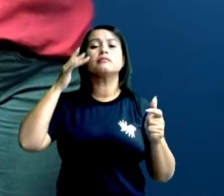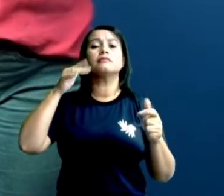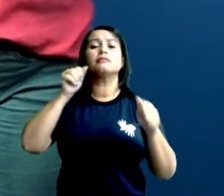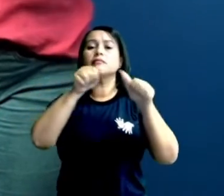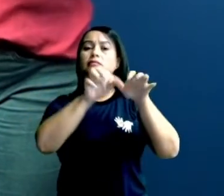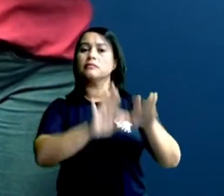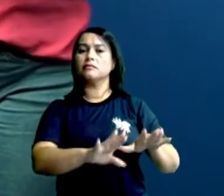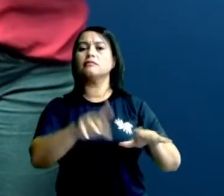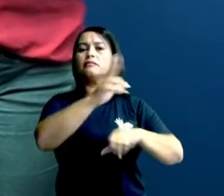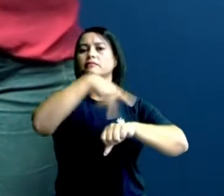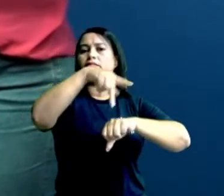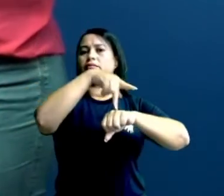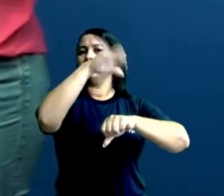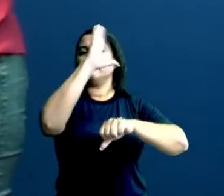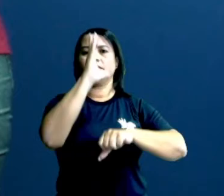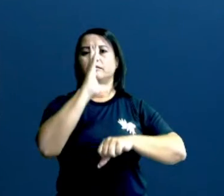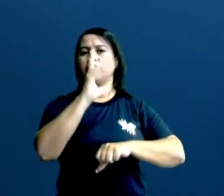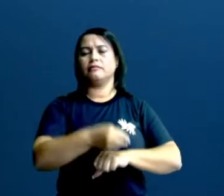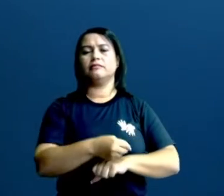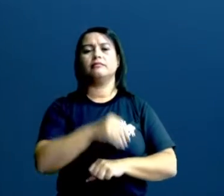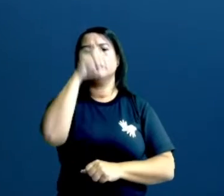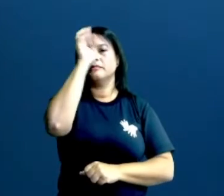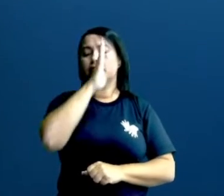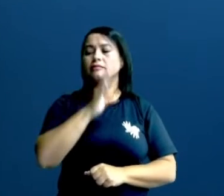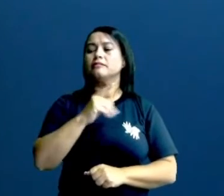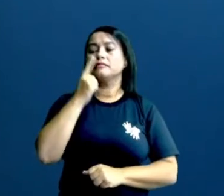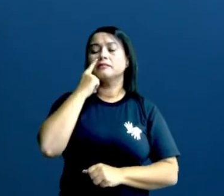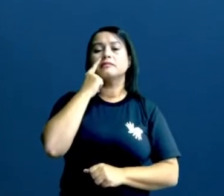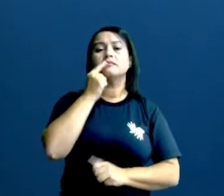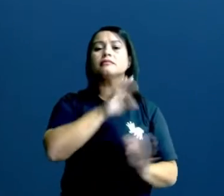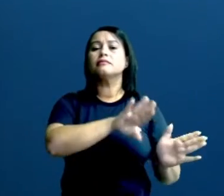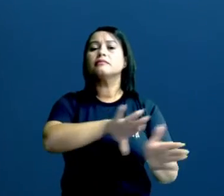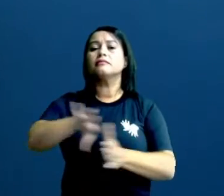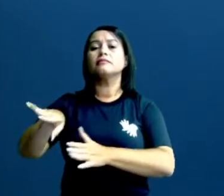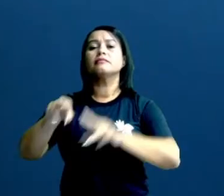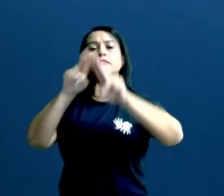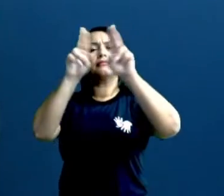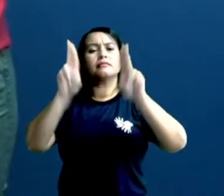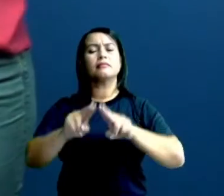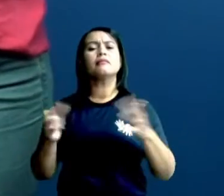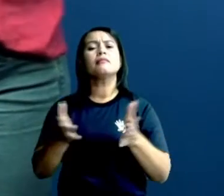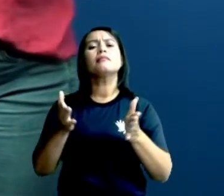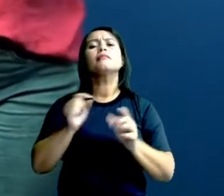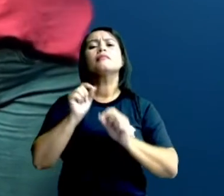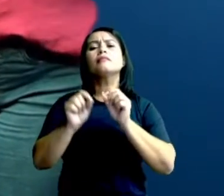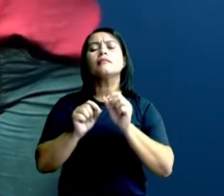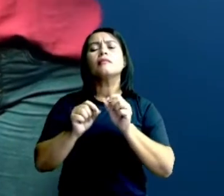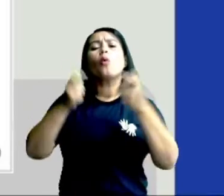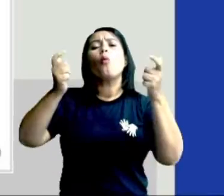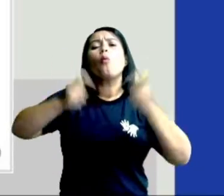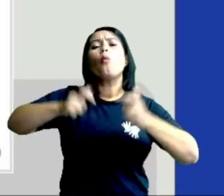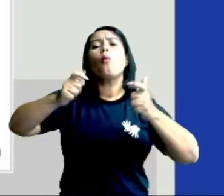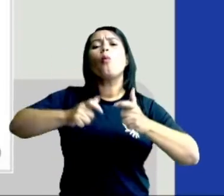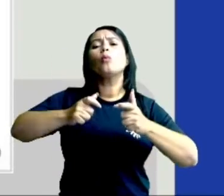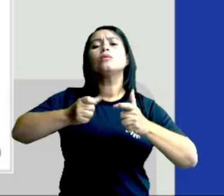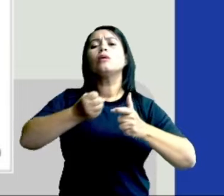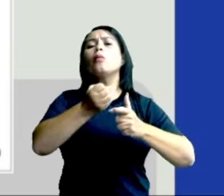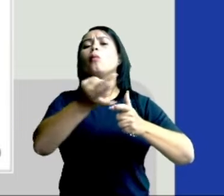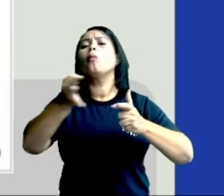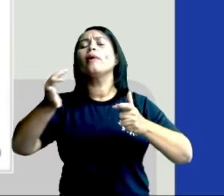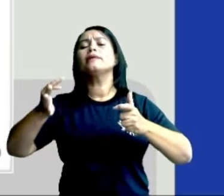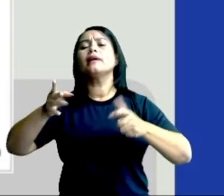população do país todo. Passando o mapa, e onde está essa população,